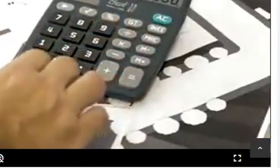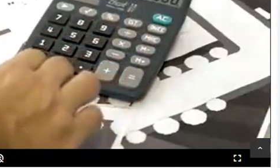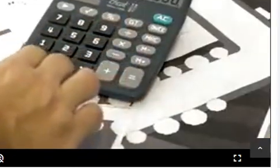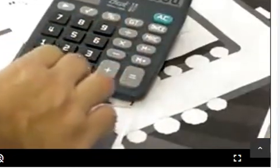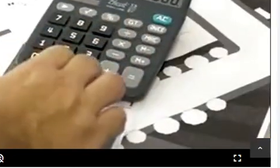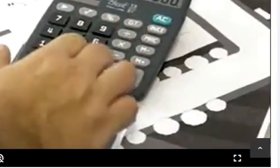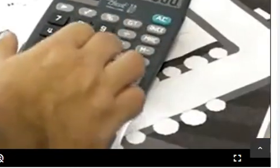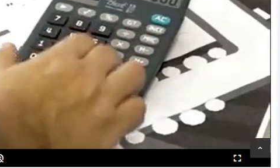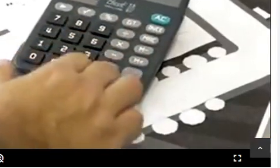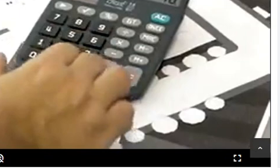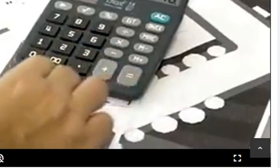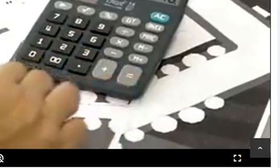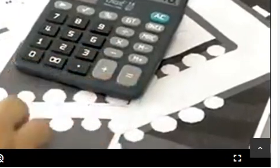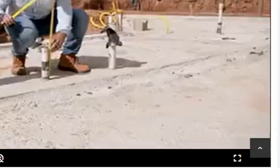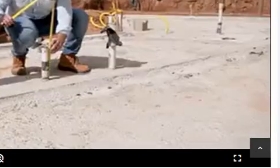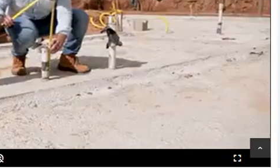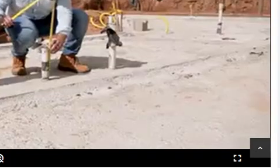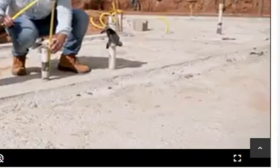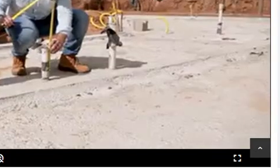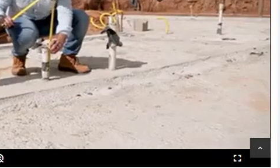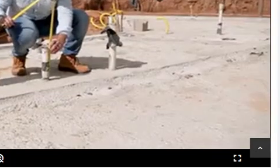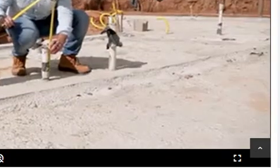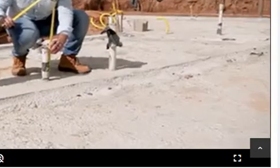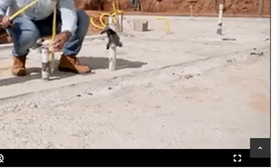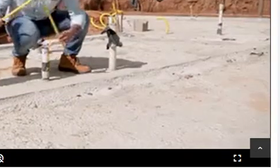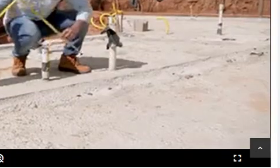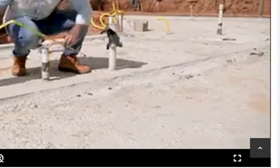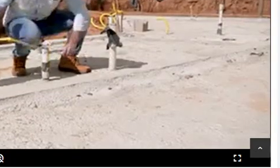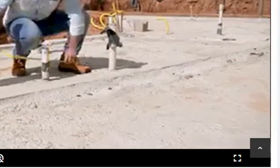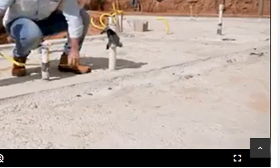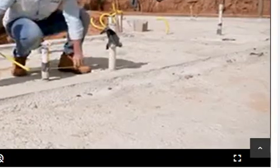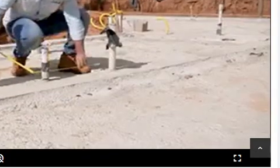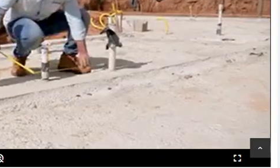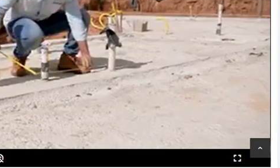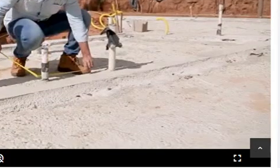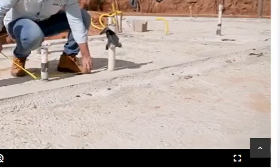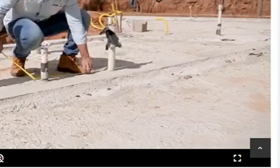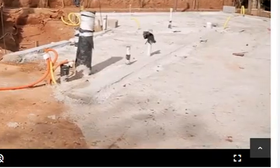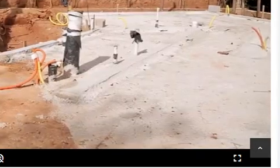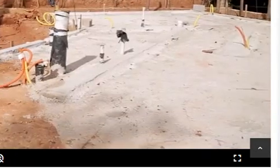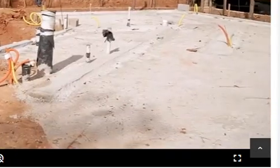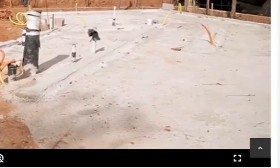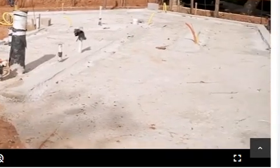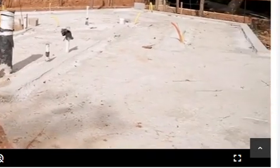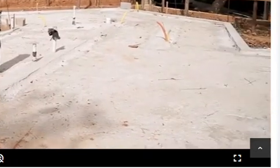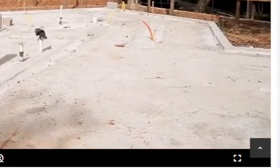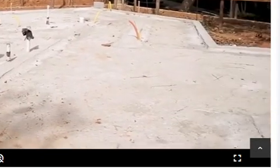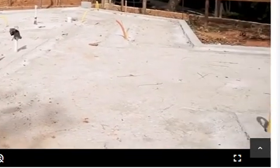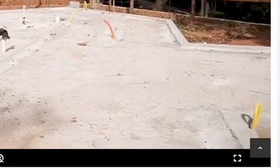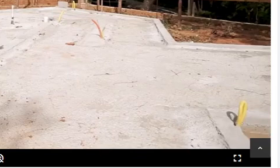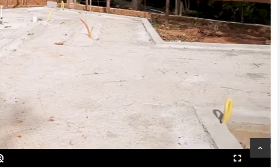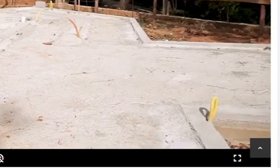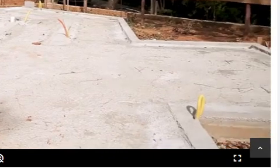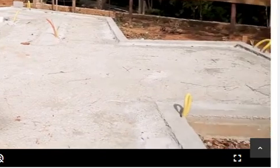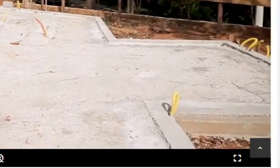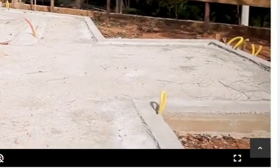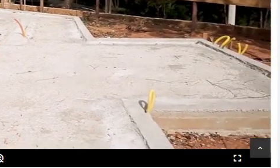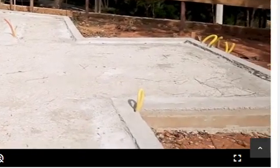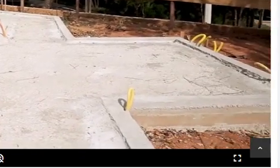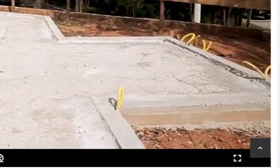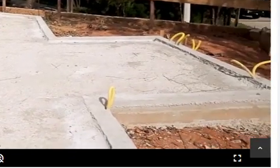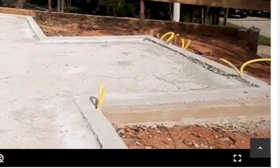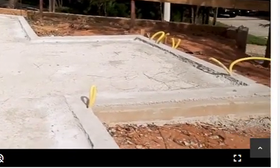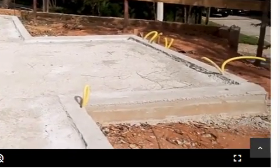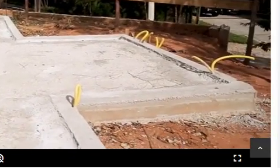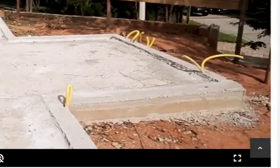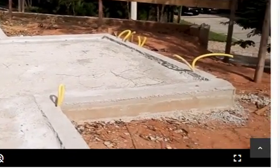os cálculos de um orçamento, muitas planilhas de custos ficam disponíveis no mercado. Contudo, o engenheiro ressalta que nem sempre é possível fazer